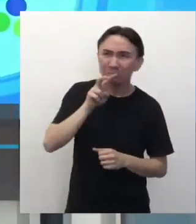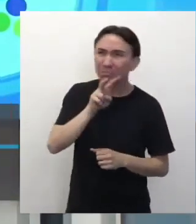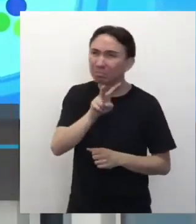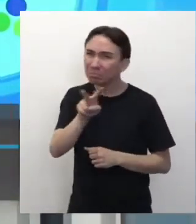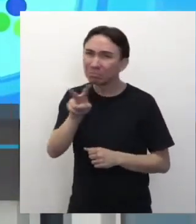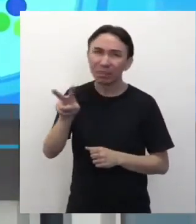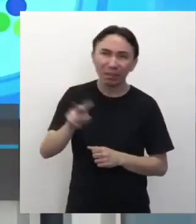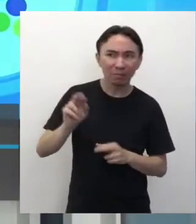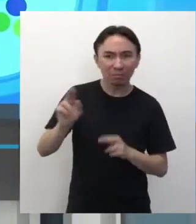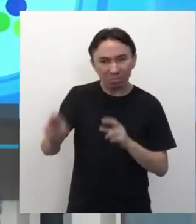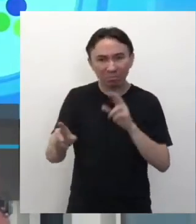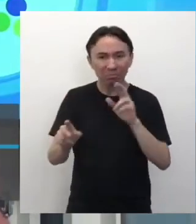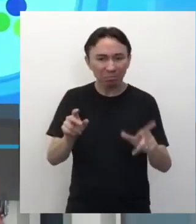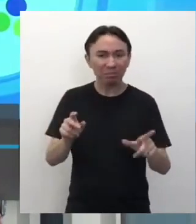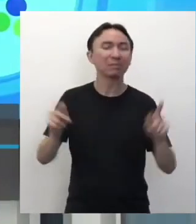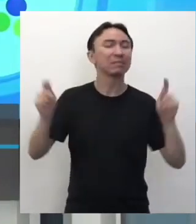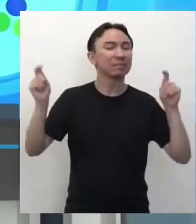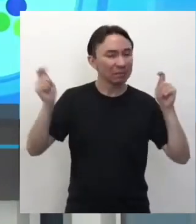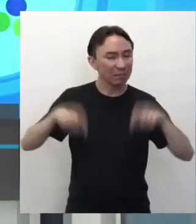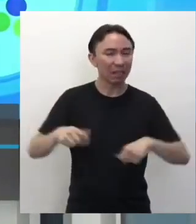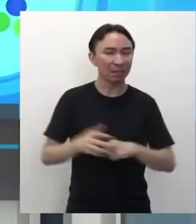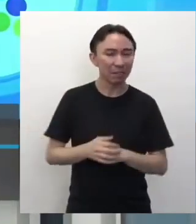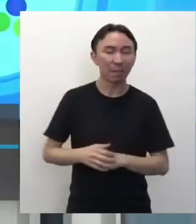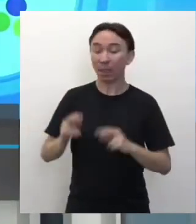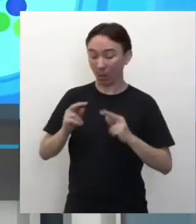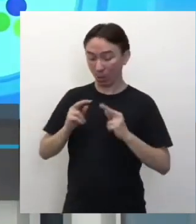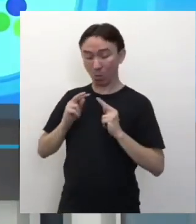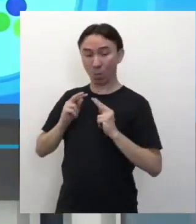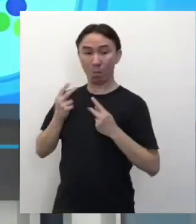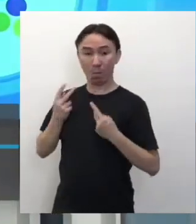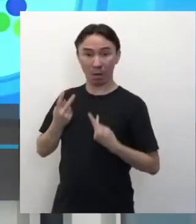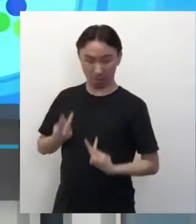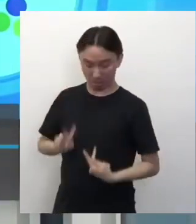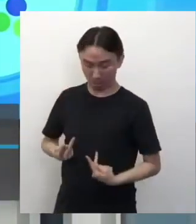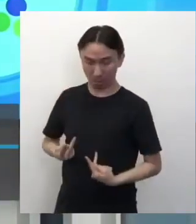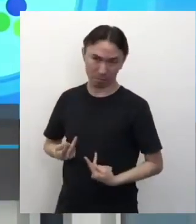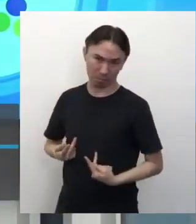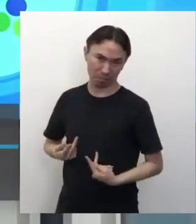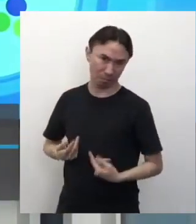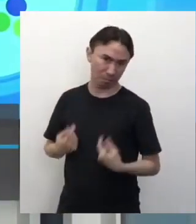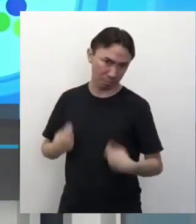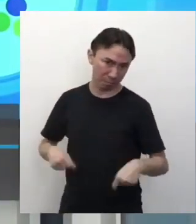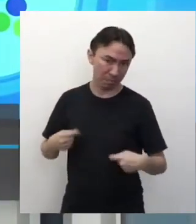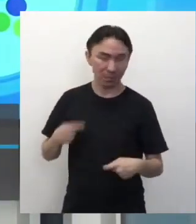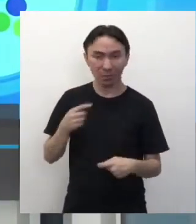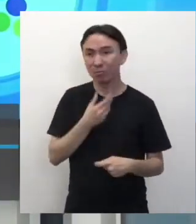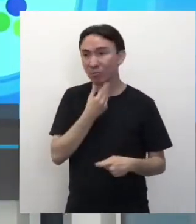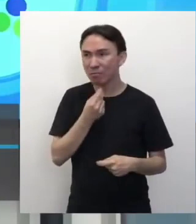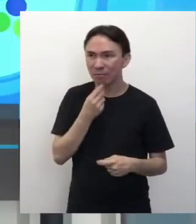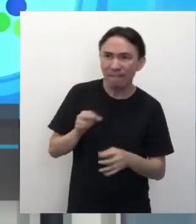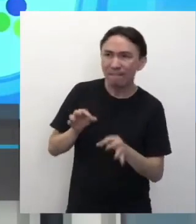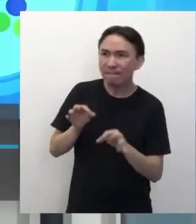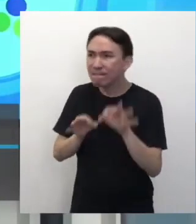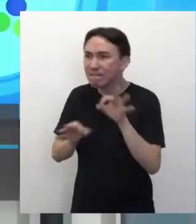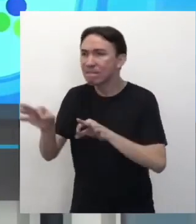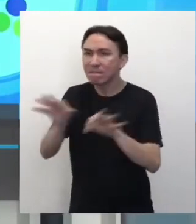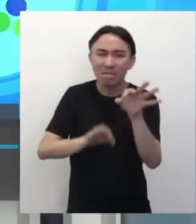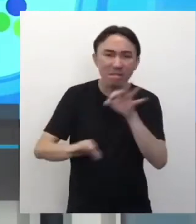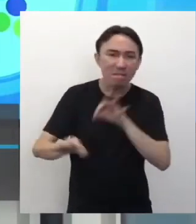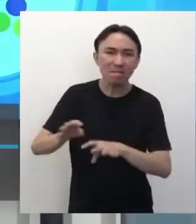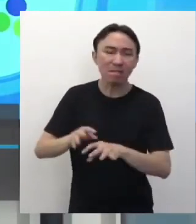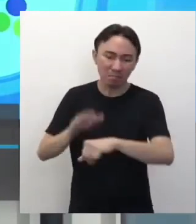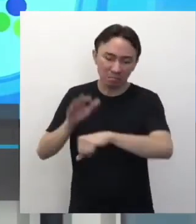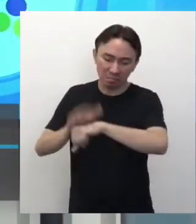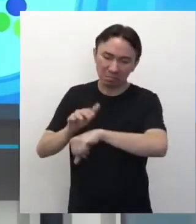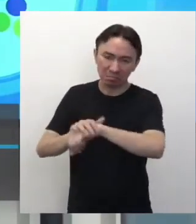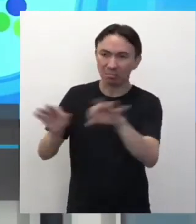paisagem humanizada, ela já diz pelo nome, né? Ela teve alguma interferência do ser humano. Mesmo que mínima, a gente